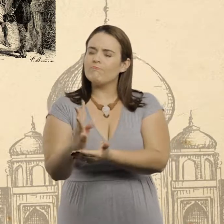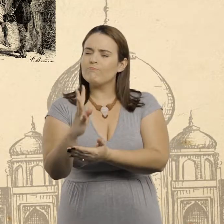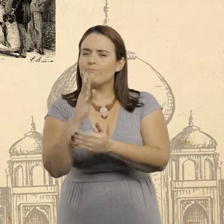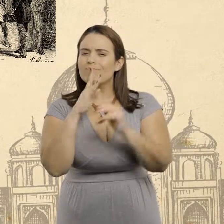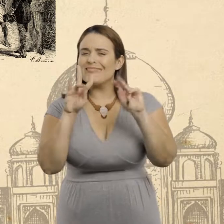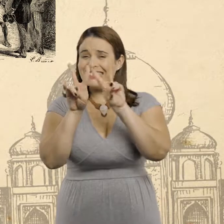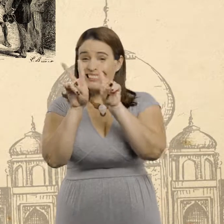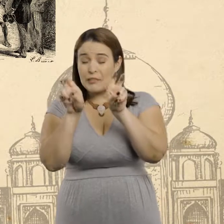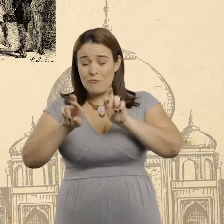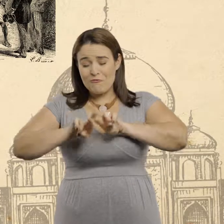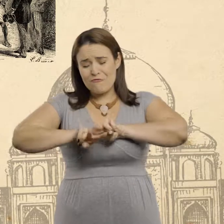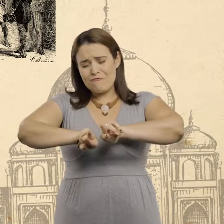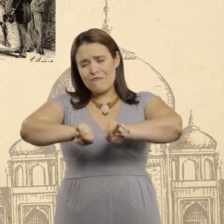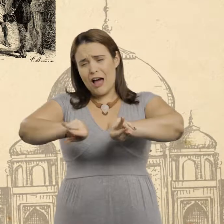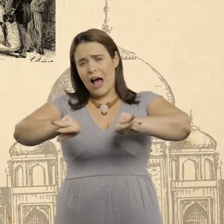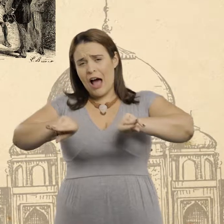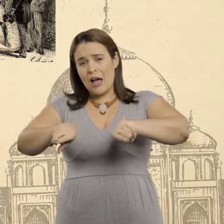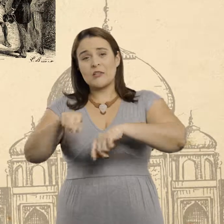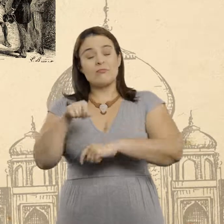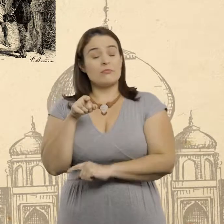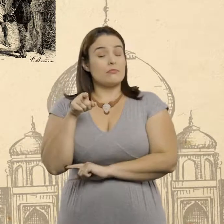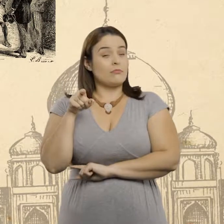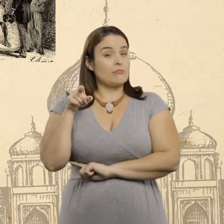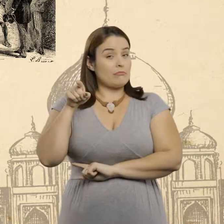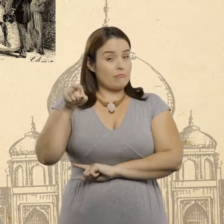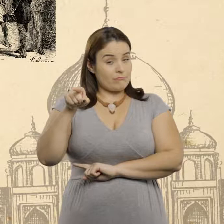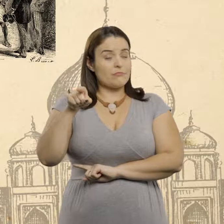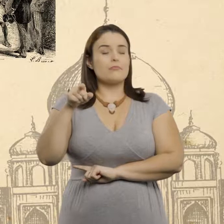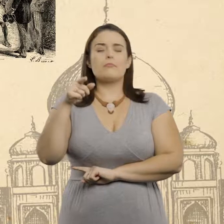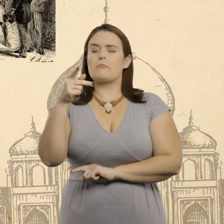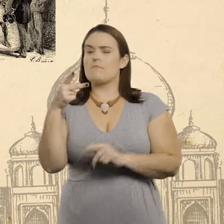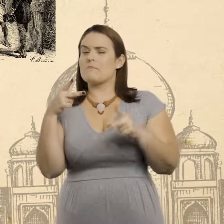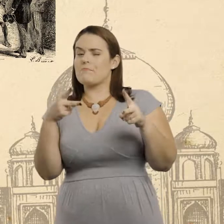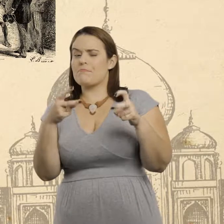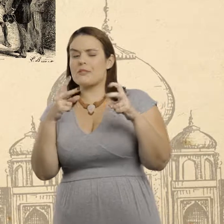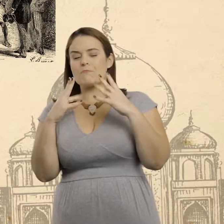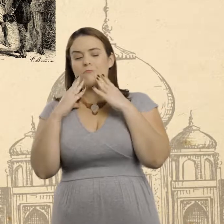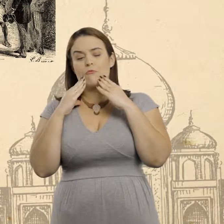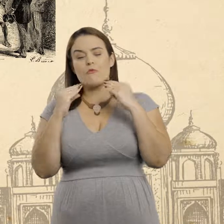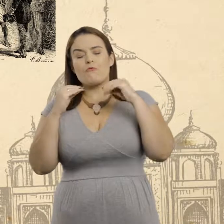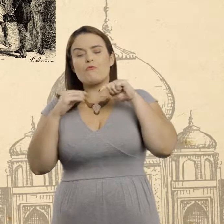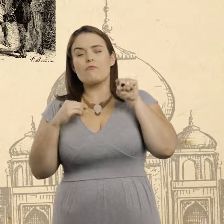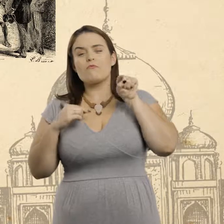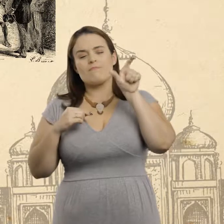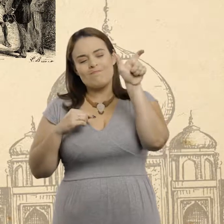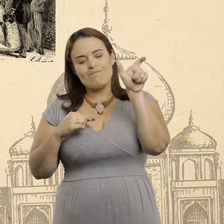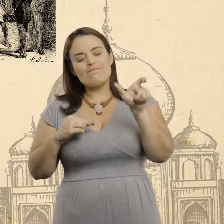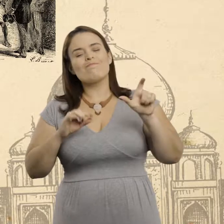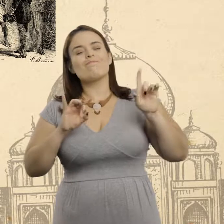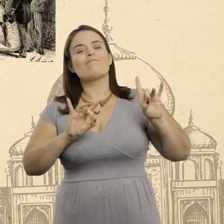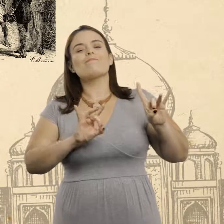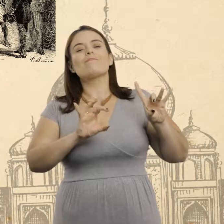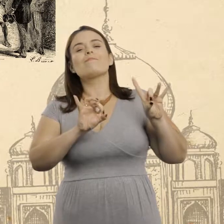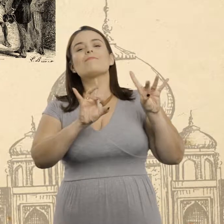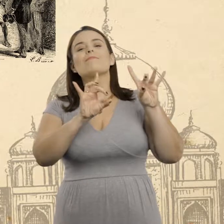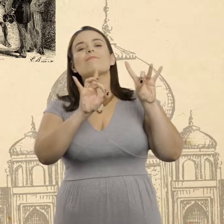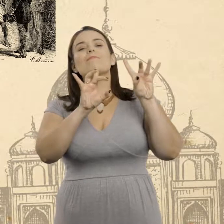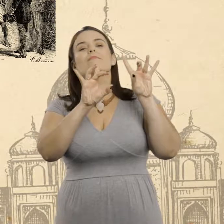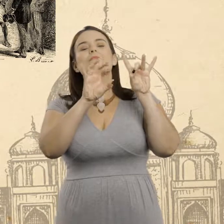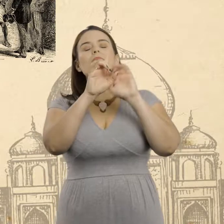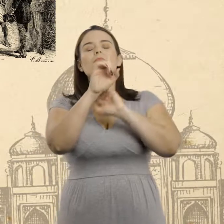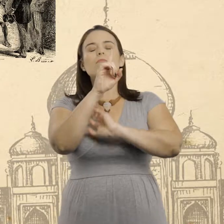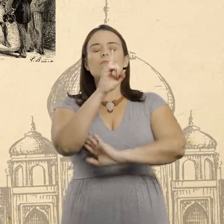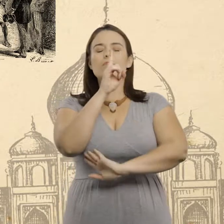e conhecia muita coisa. Sir Francis Cromarty percebeu que Phileas Fogg era um homem muito